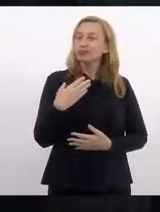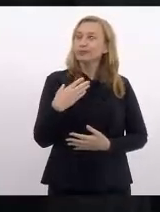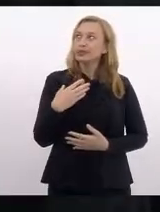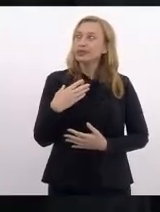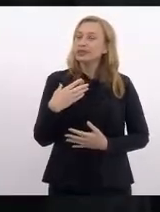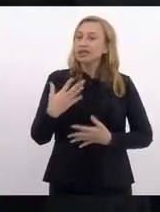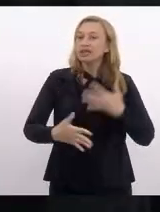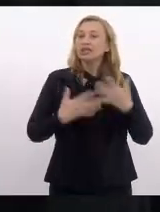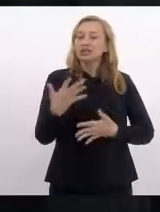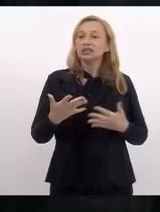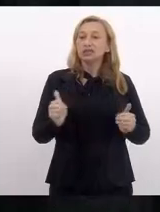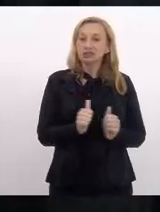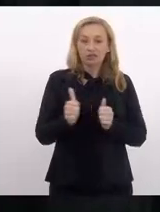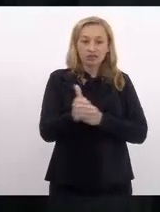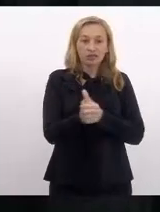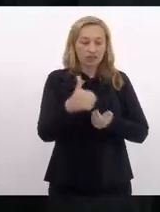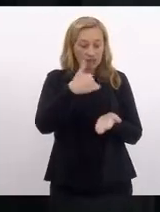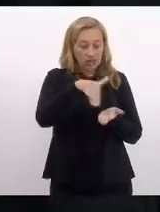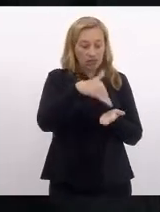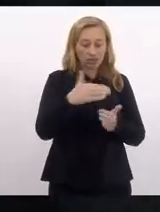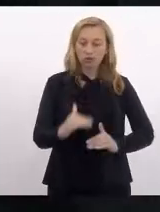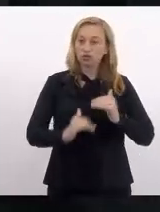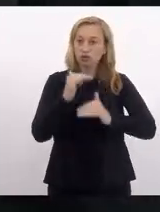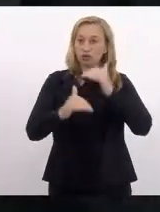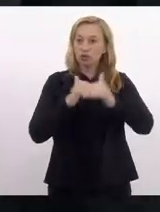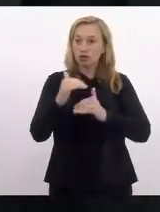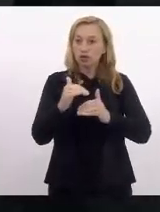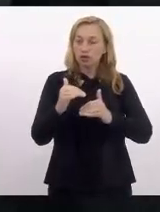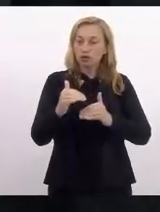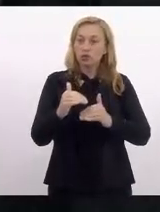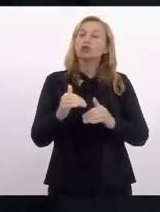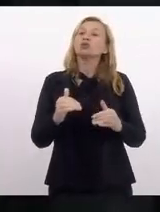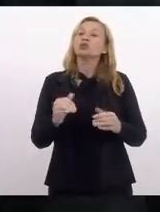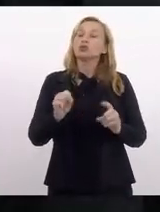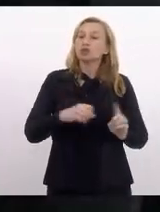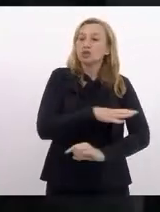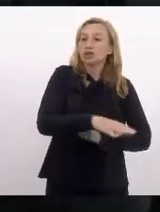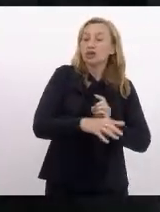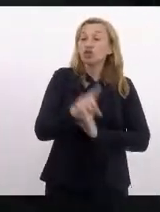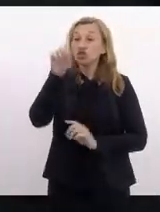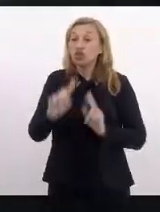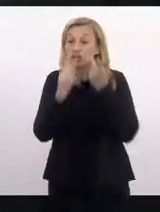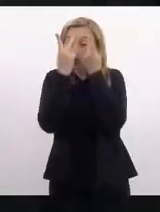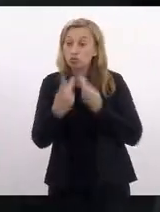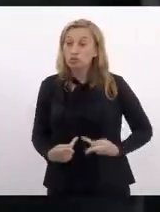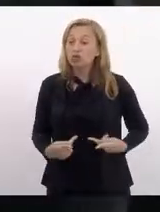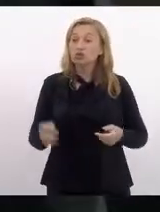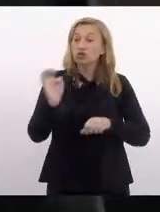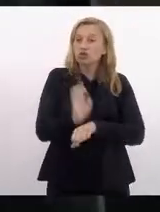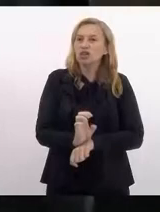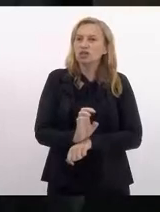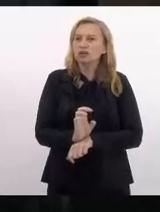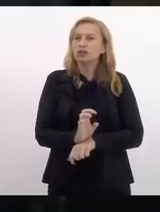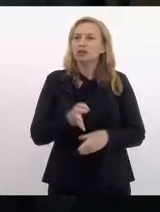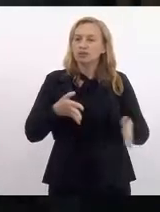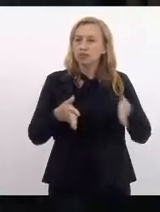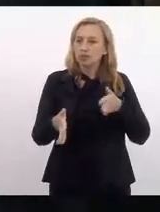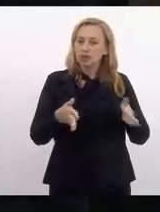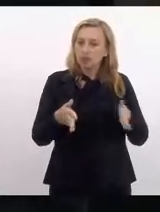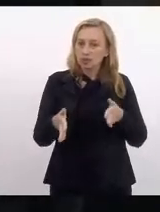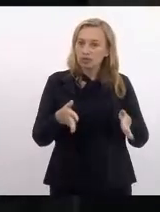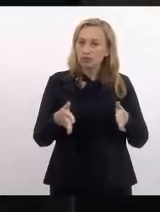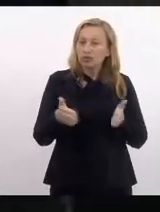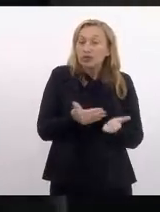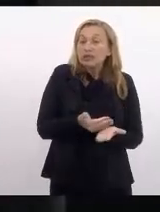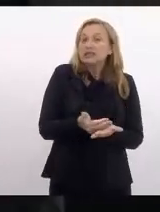de estar à frente da secretaria de Desenvolvimento Social e direitos humanos do Estado durante a operação